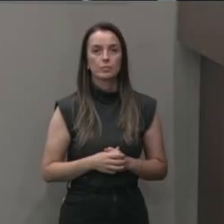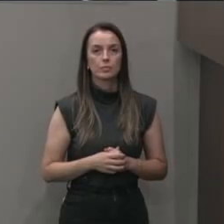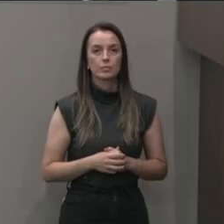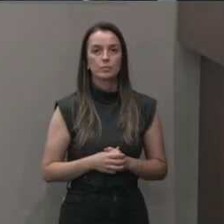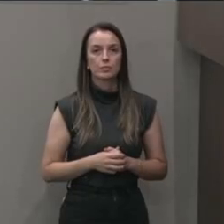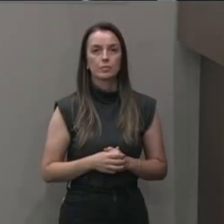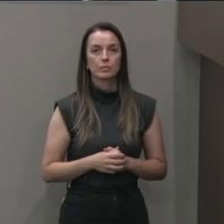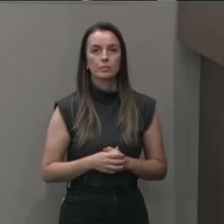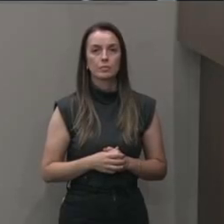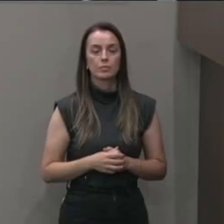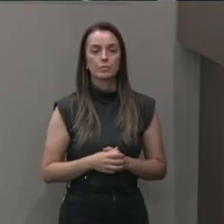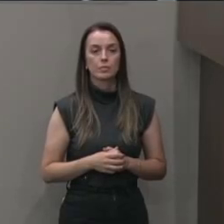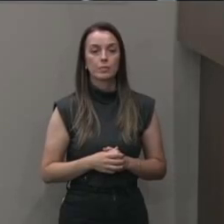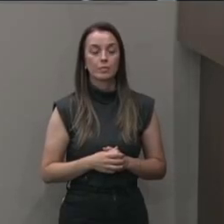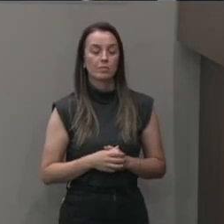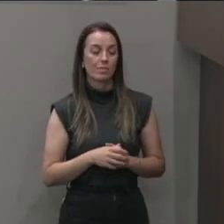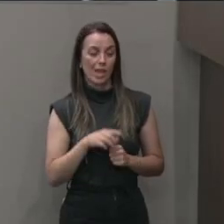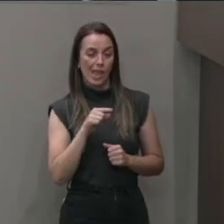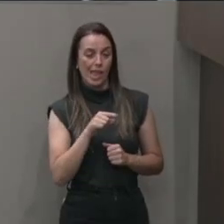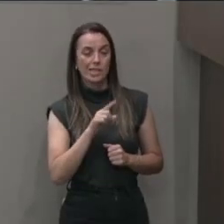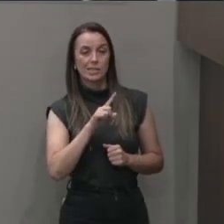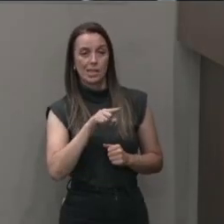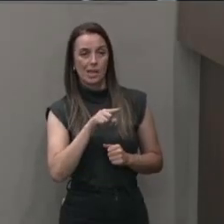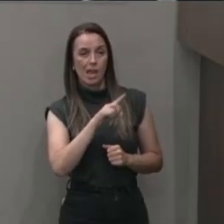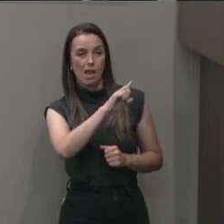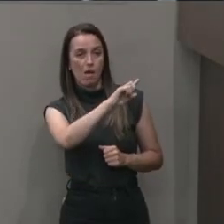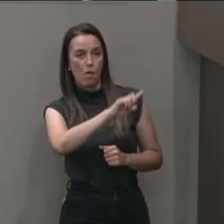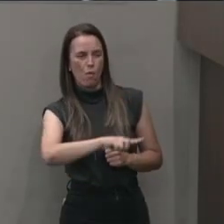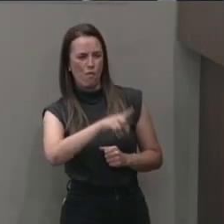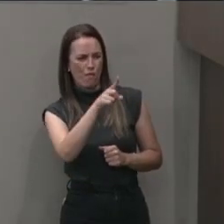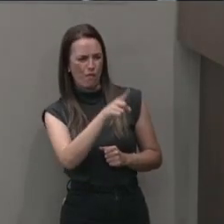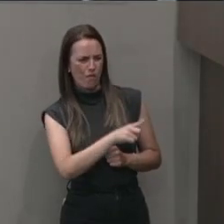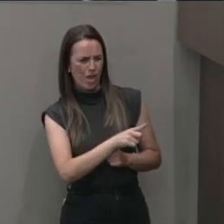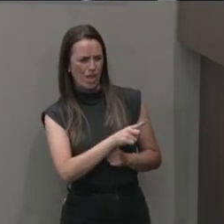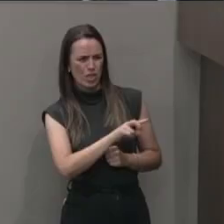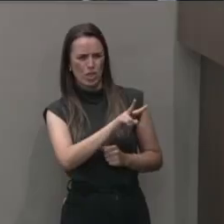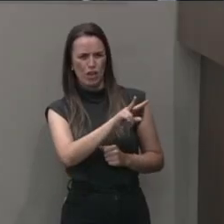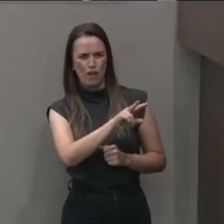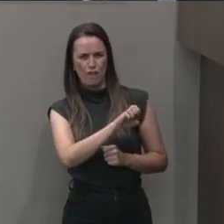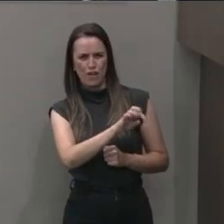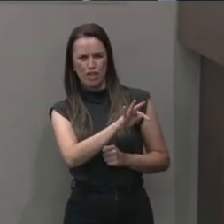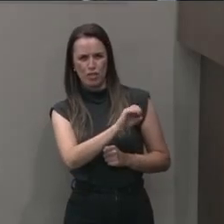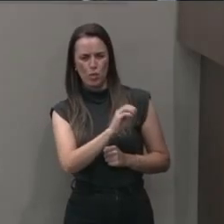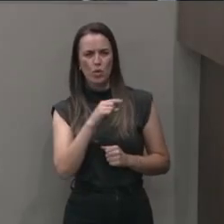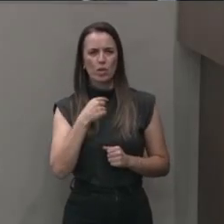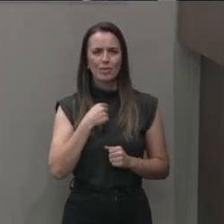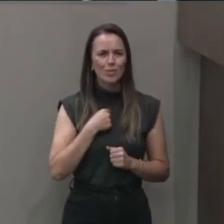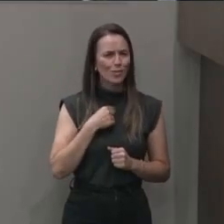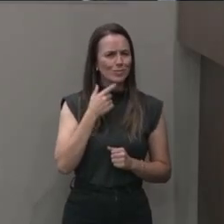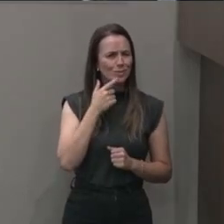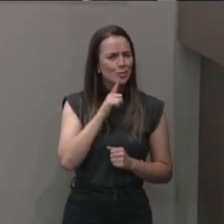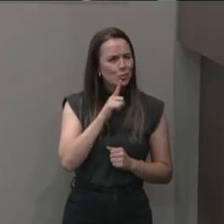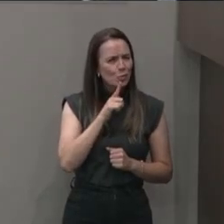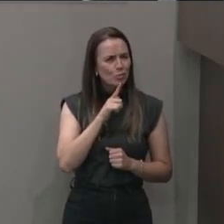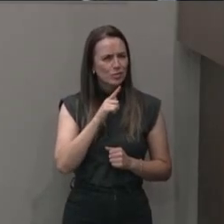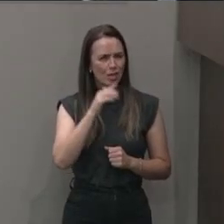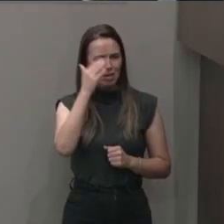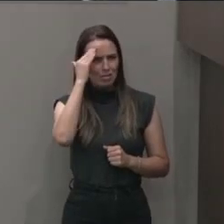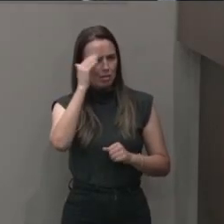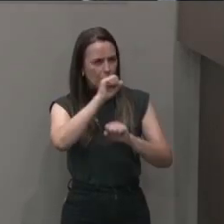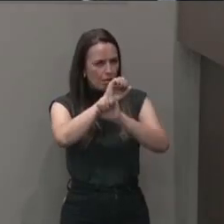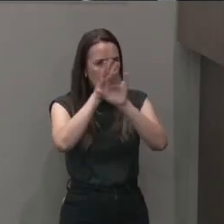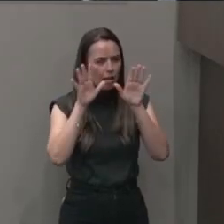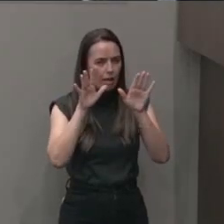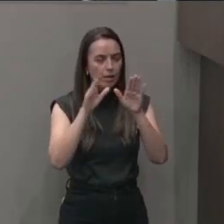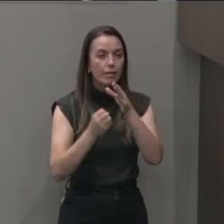Esse é um daqueles vetos que a gente tem muita dificuldade de entender, né? Esta emenda, ela foi feita pela CPDUI